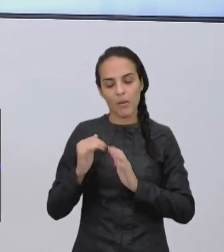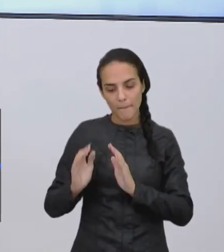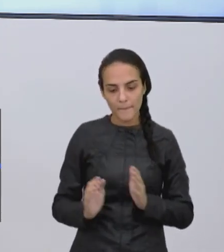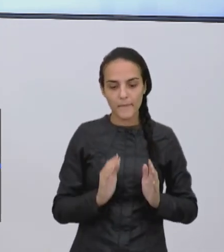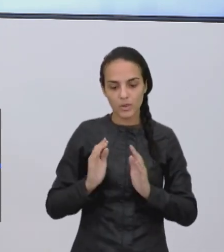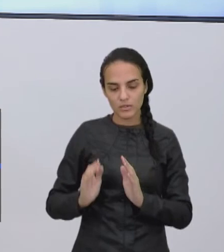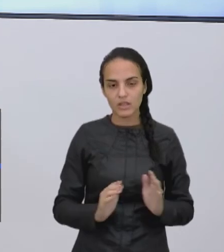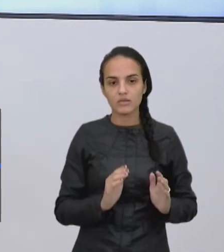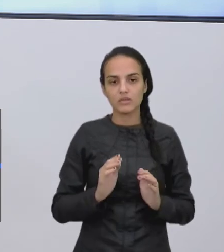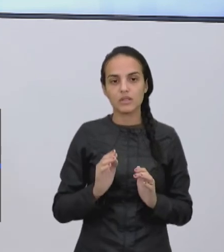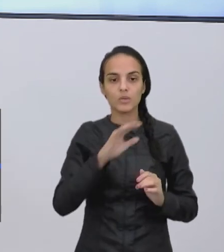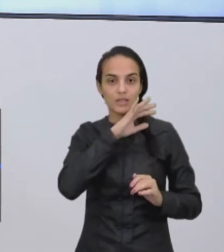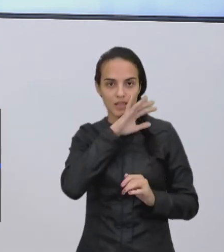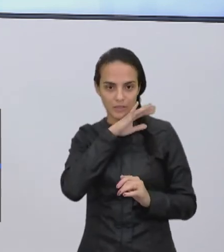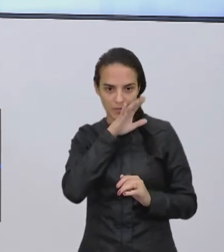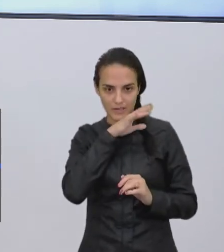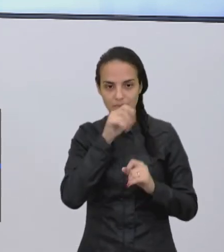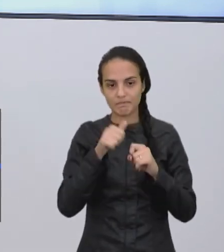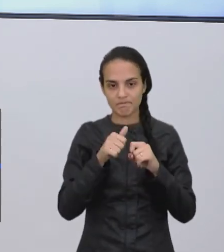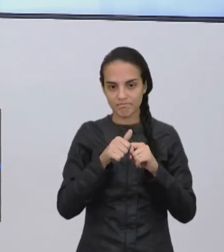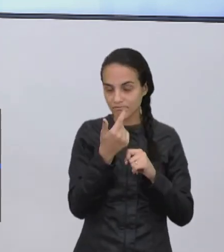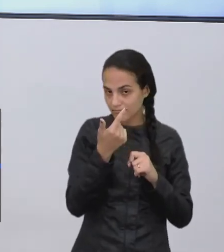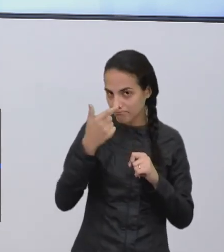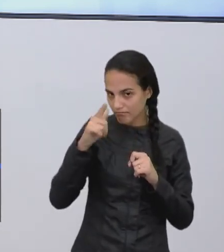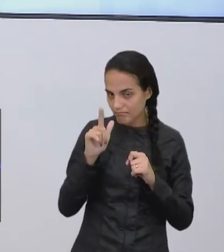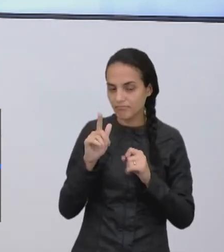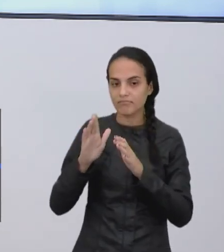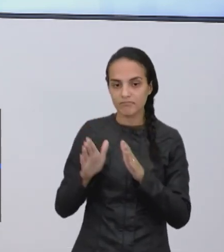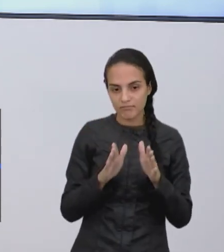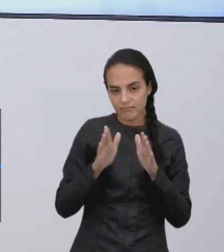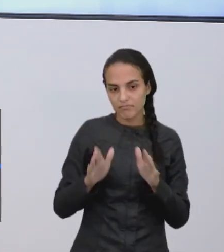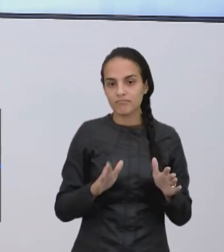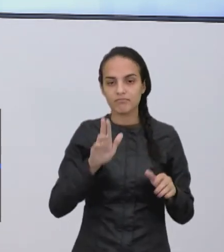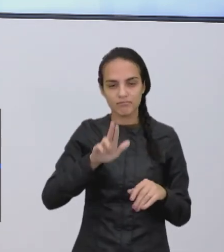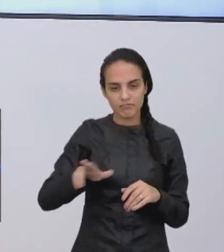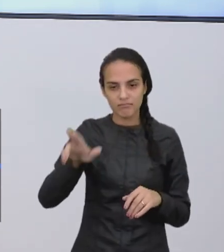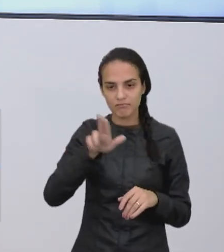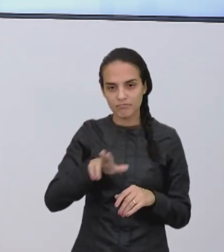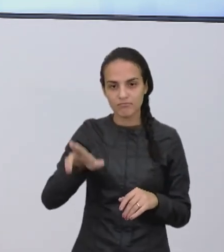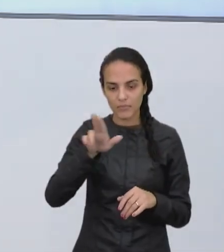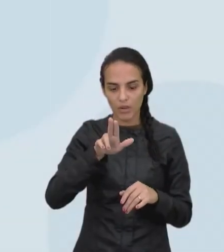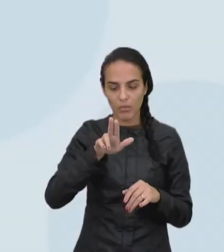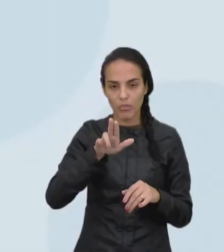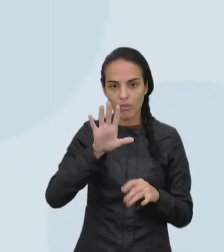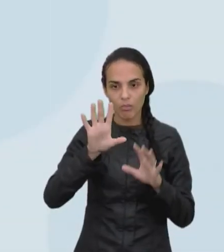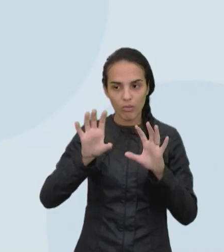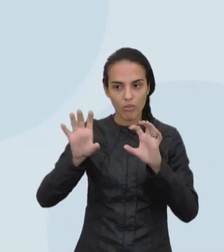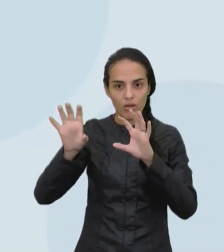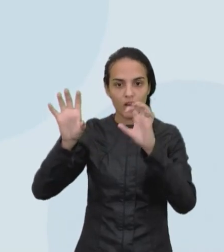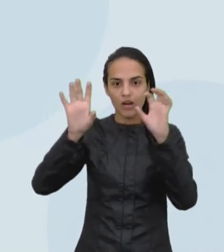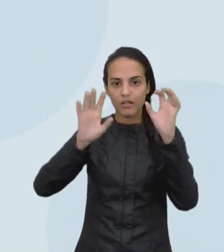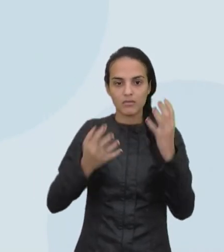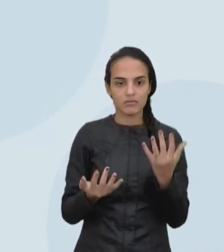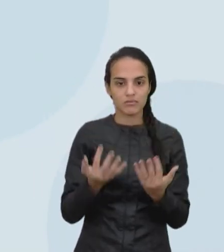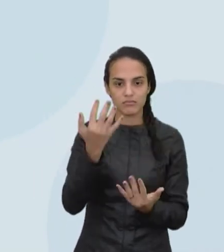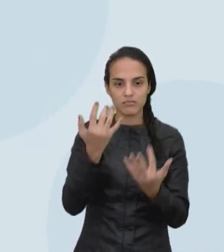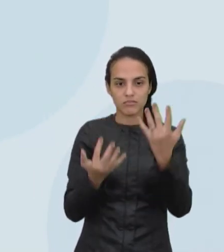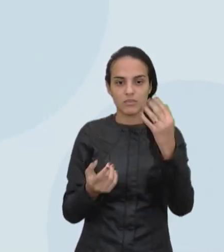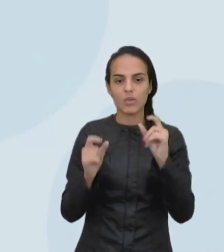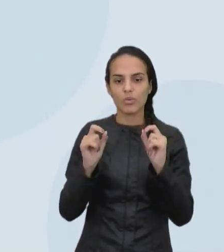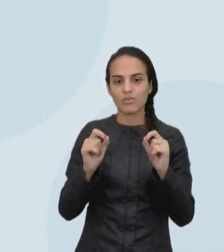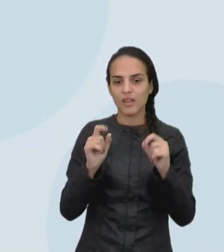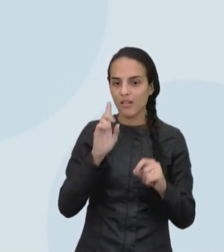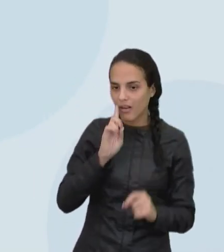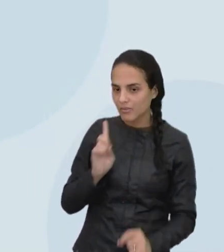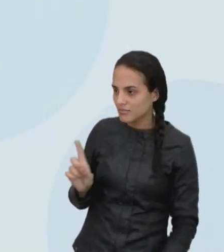que os animais fazem. Outro processo aí, ó, que utiliza o gás carbônico é o chamado de decomposição.